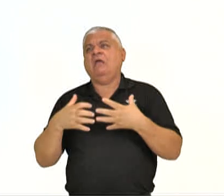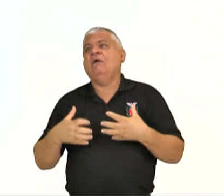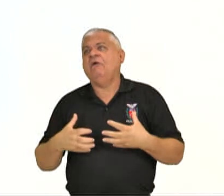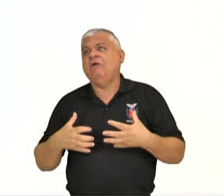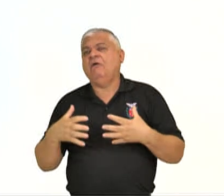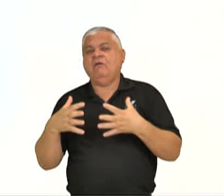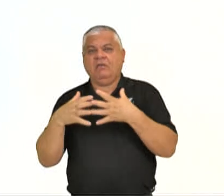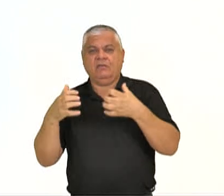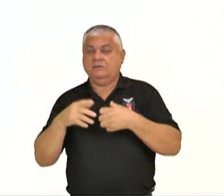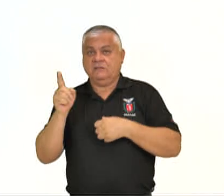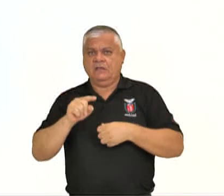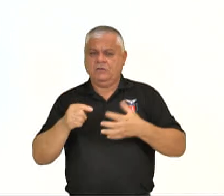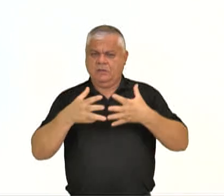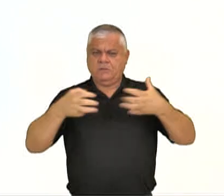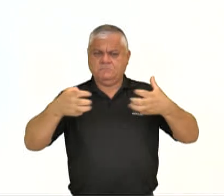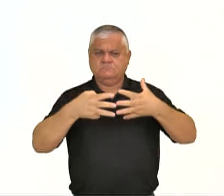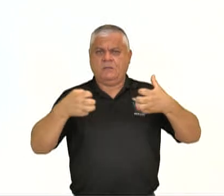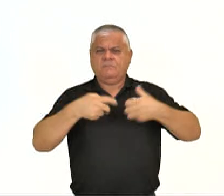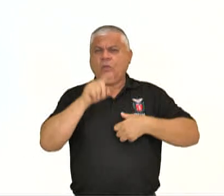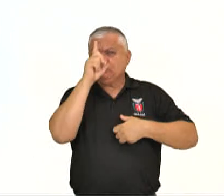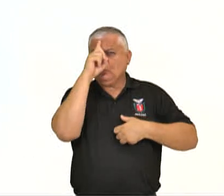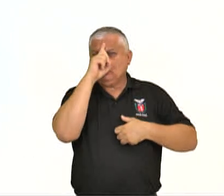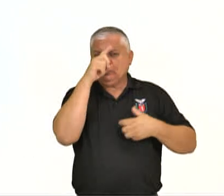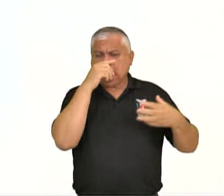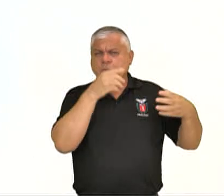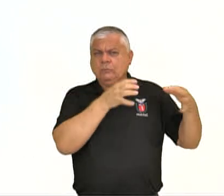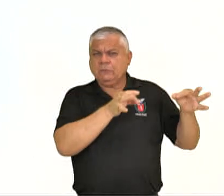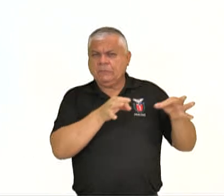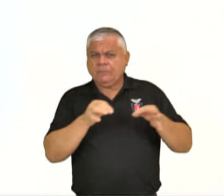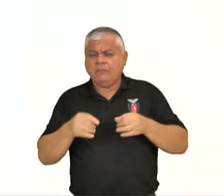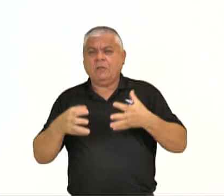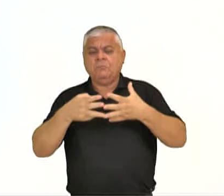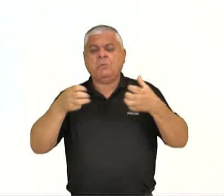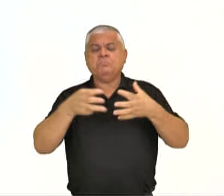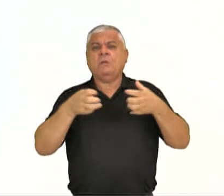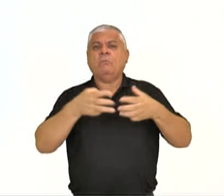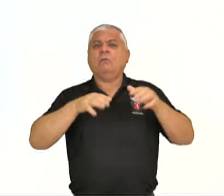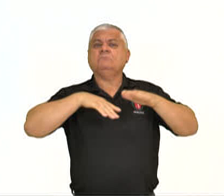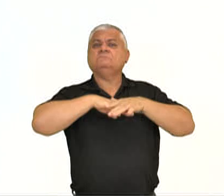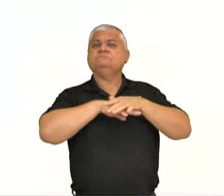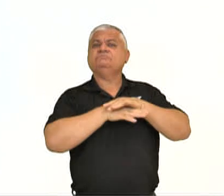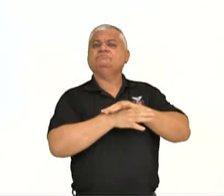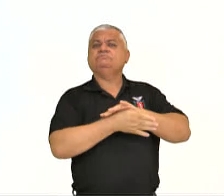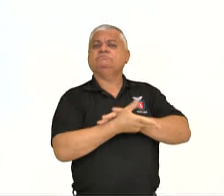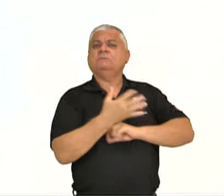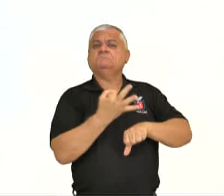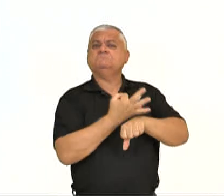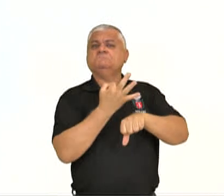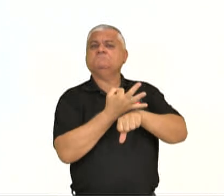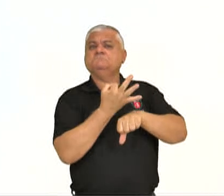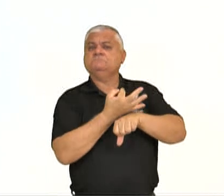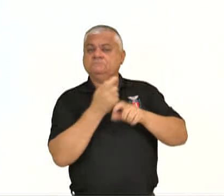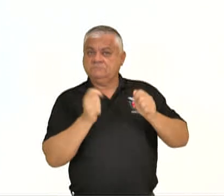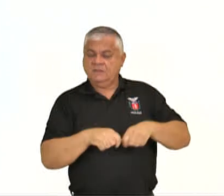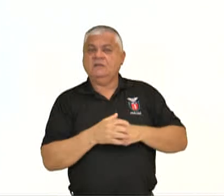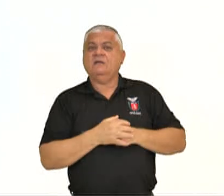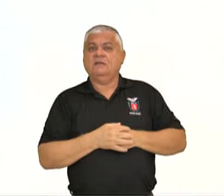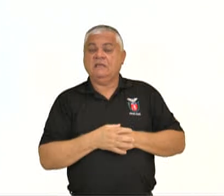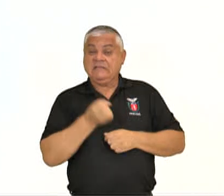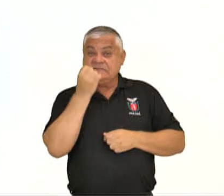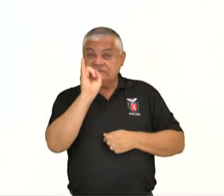treinados resistem melhor ao exercício, tá? Uma boa rotina de exercício vai melhorar a